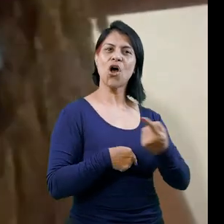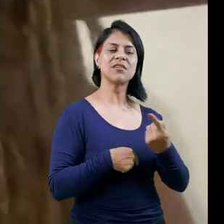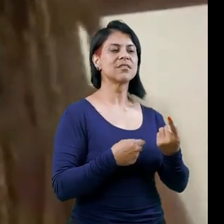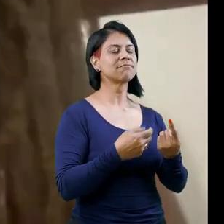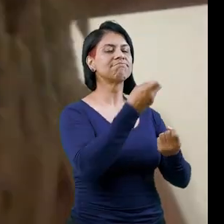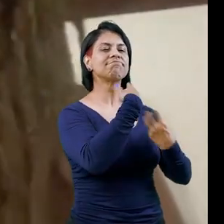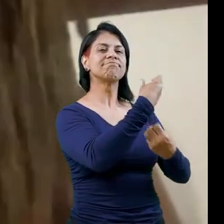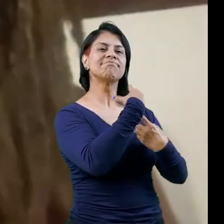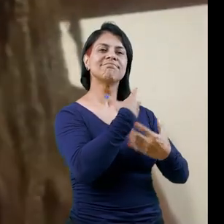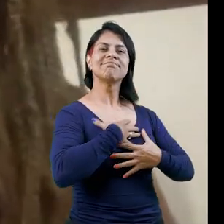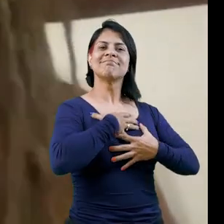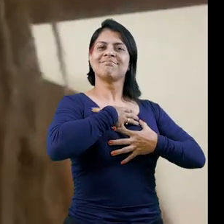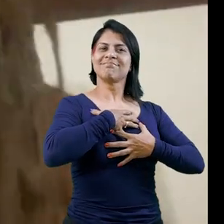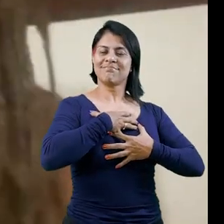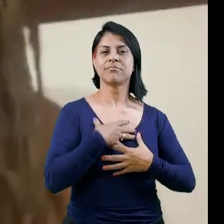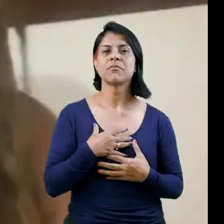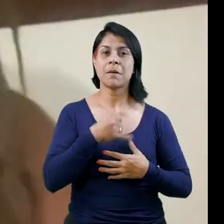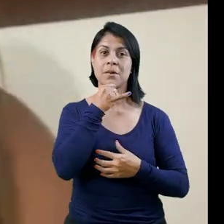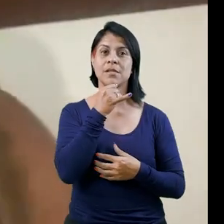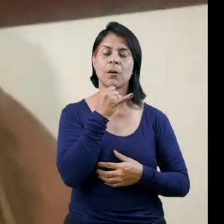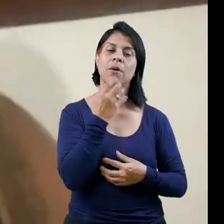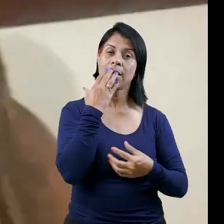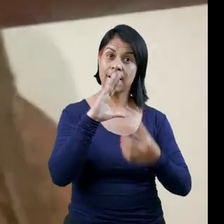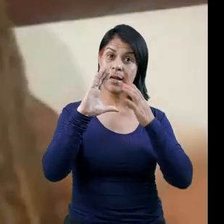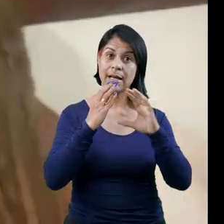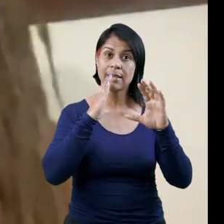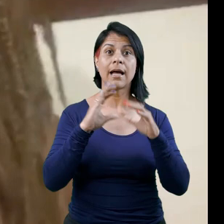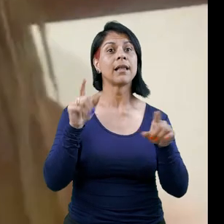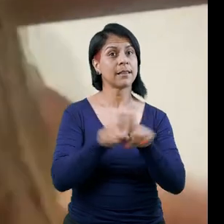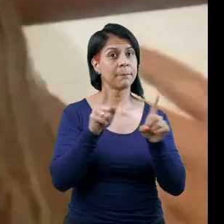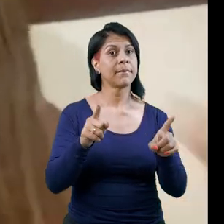respiremos. Canto é respiração. Eu não sabia disso, eu fui aprendendo